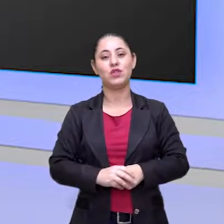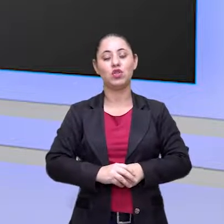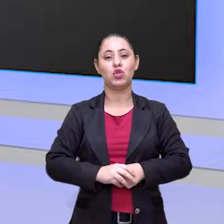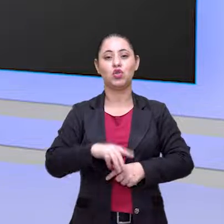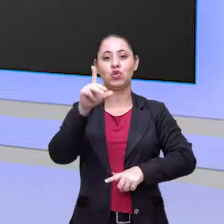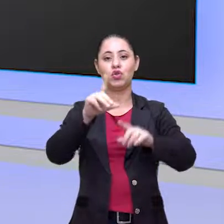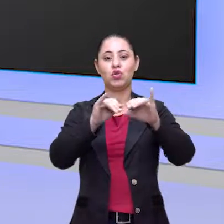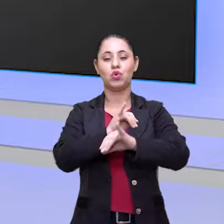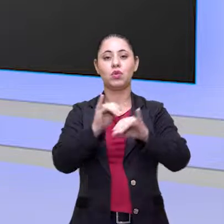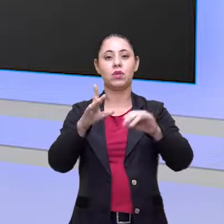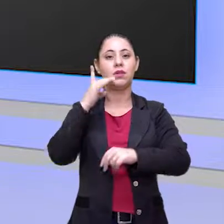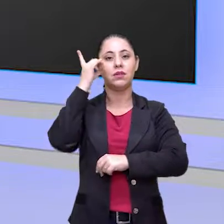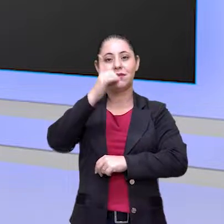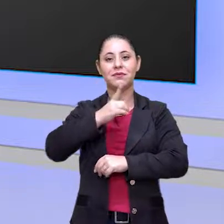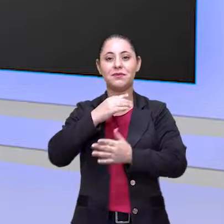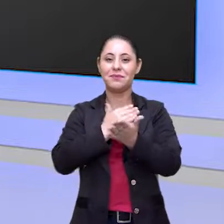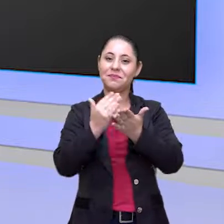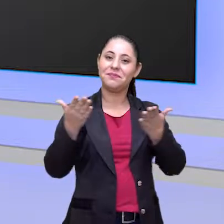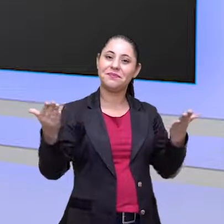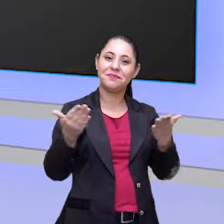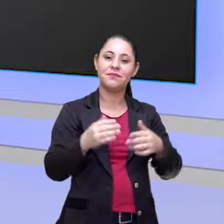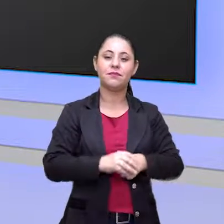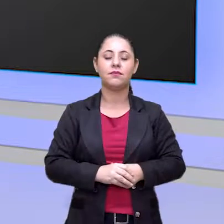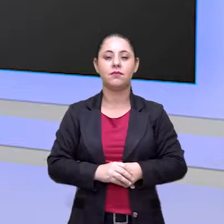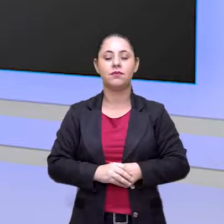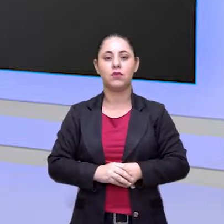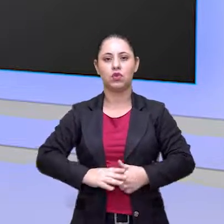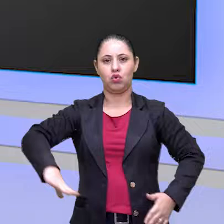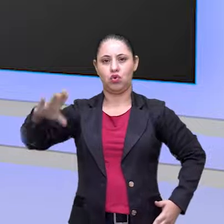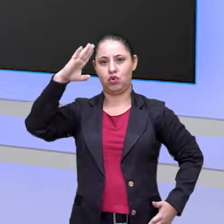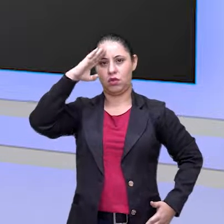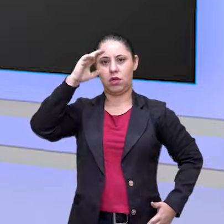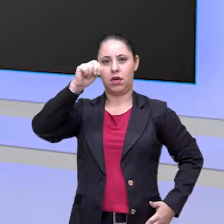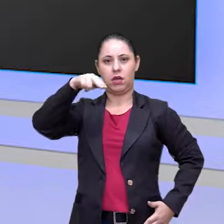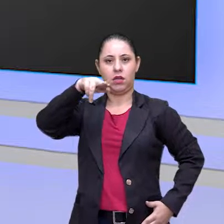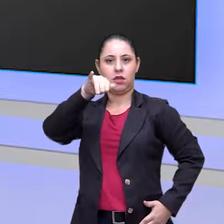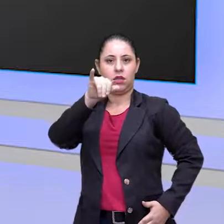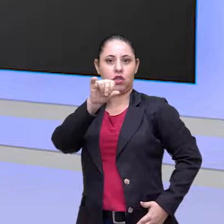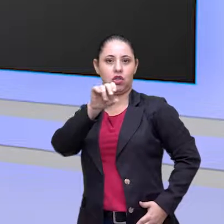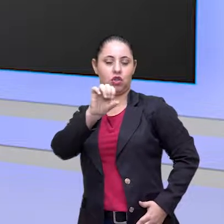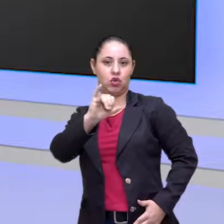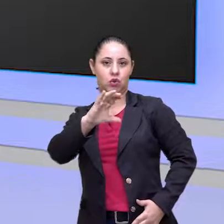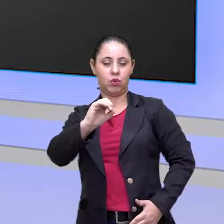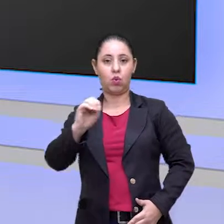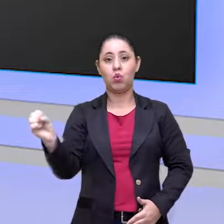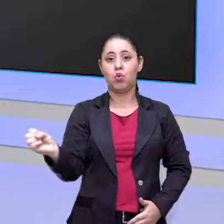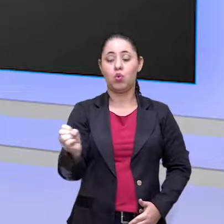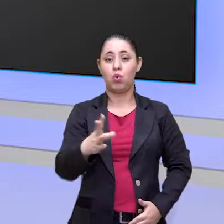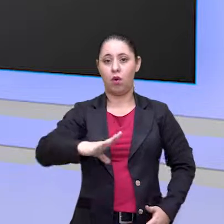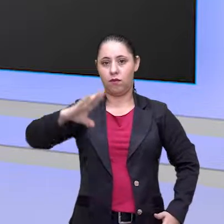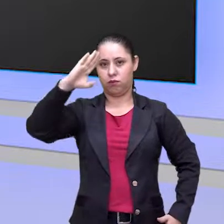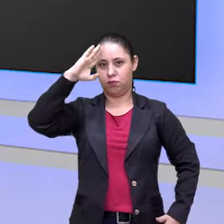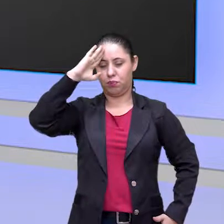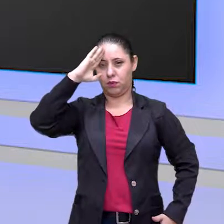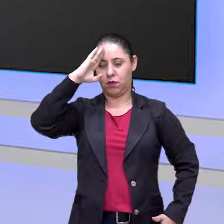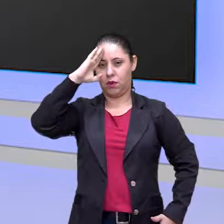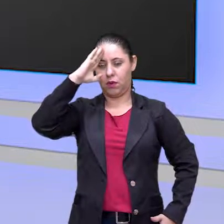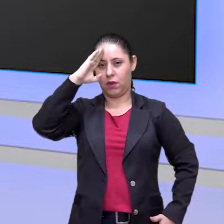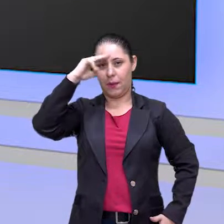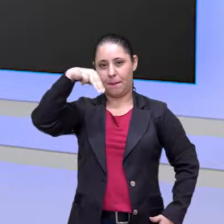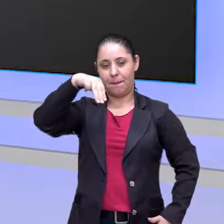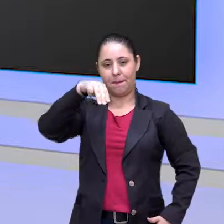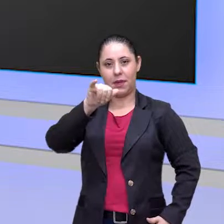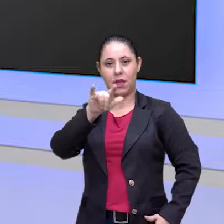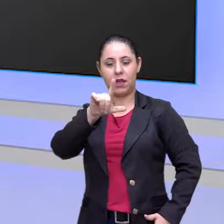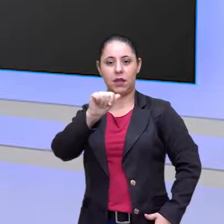Olá, o Jornal Parlamentar está no ar. O general Anísio Davi de Oliveira Júnior, novo comandante militar